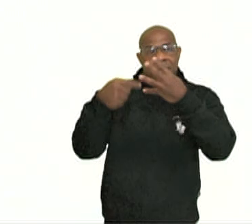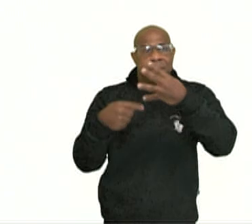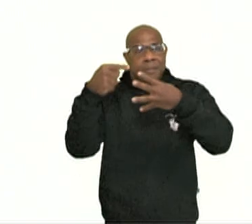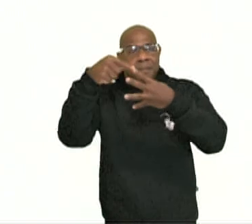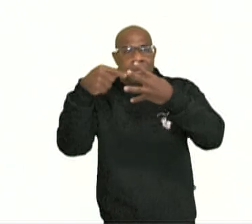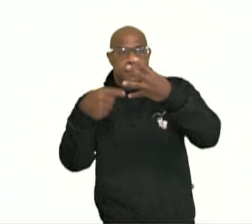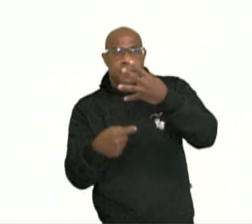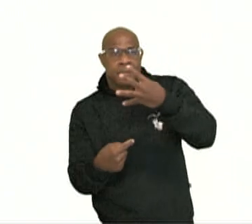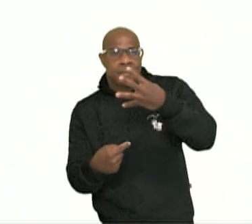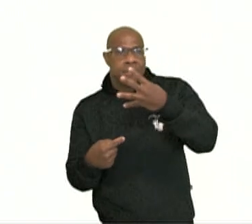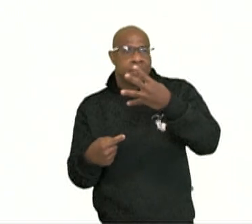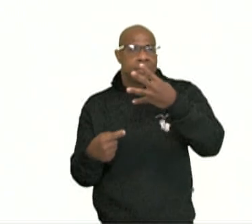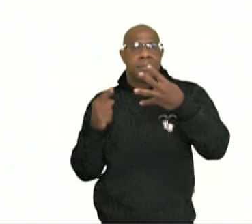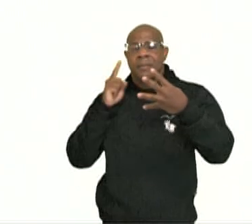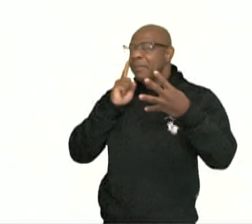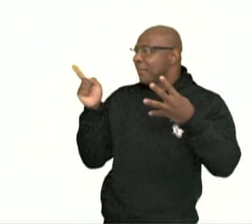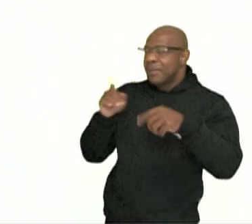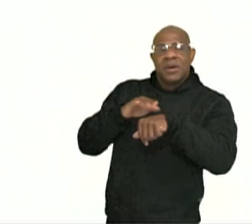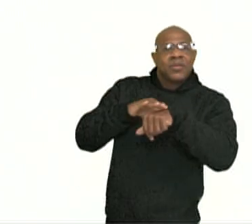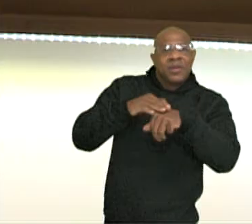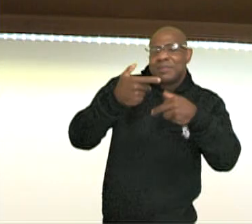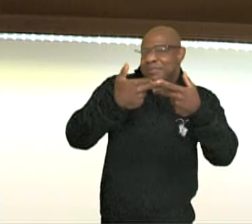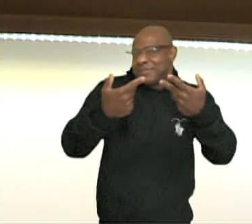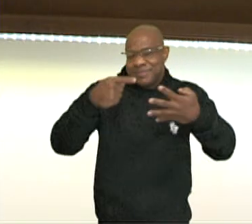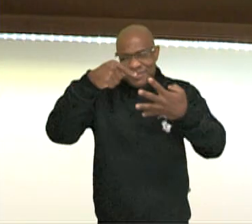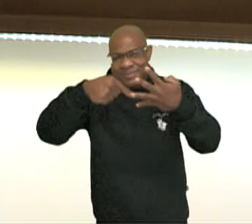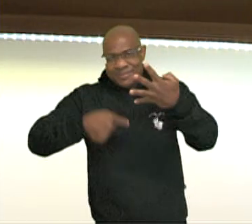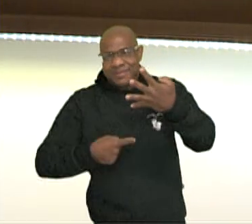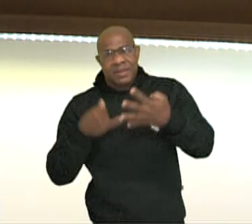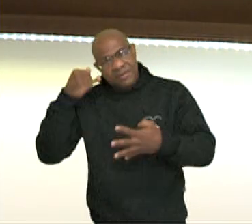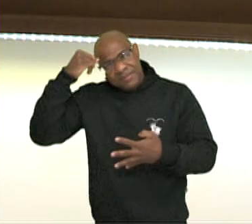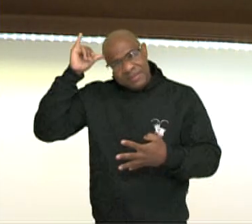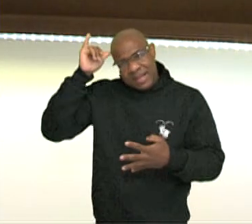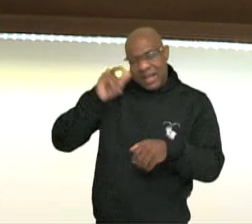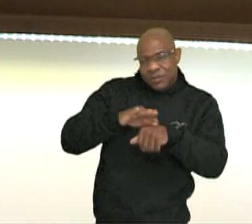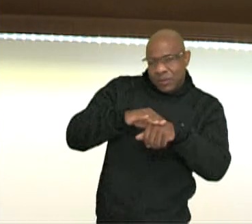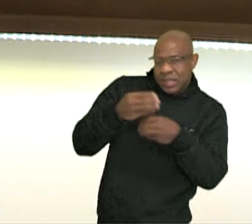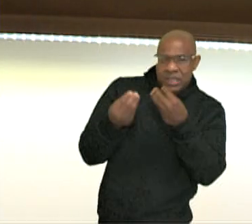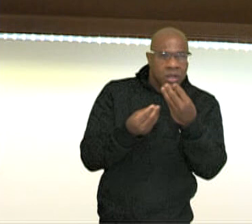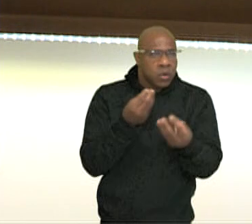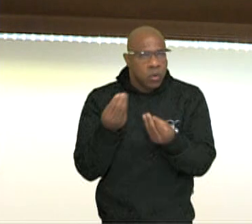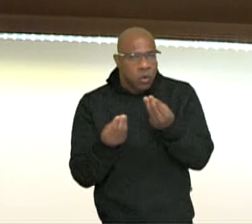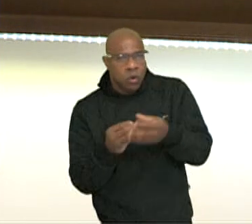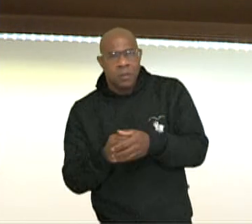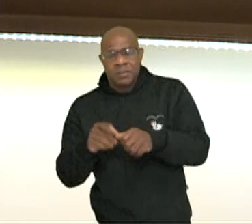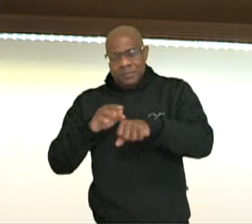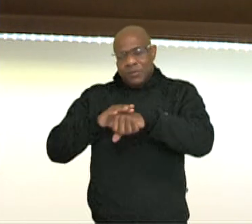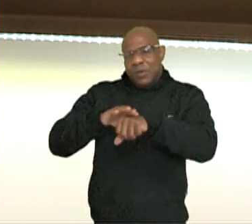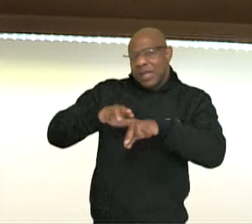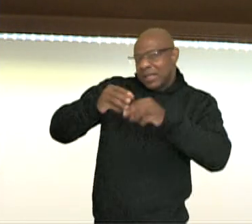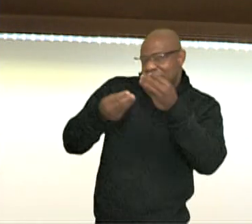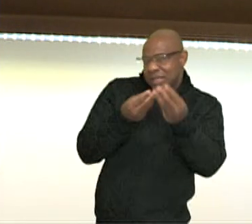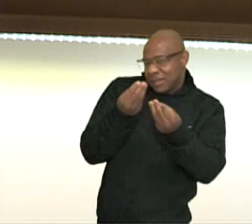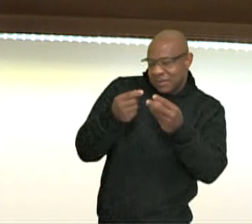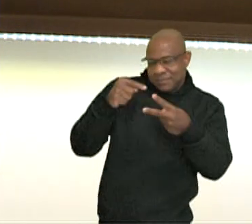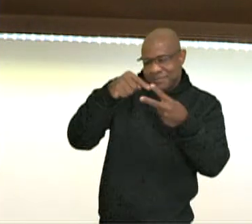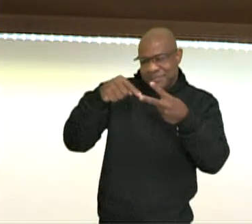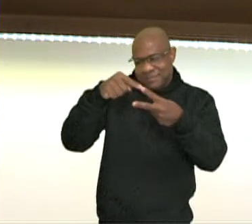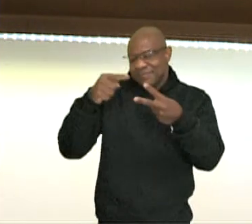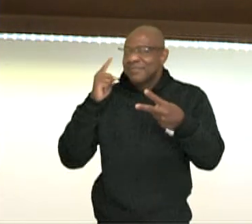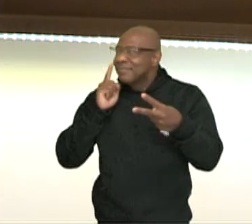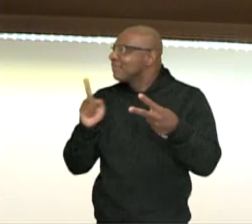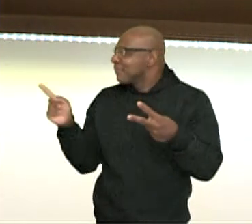a transmissão, os sintomas e a prevenção das caridíase. Também vimos sobre a ancilostomíase, a